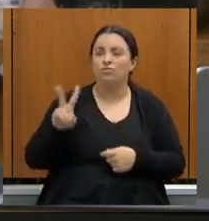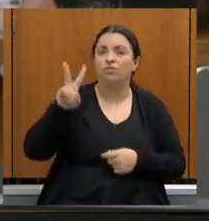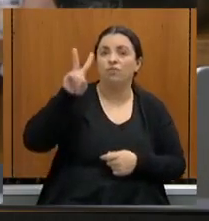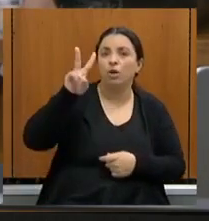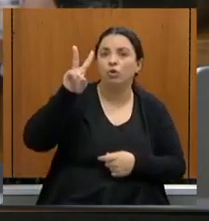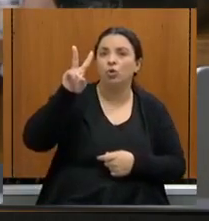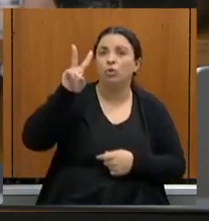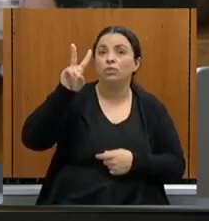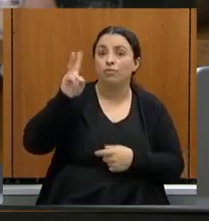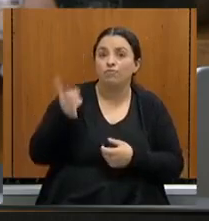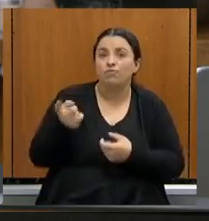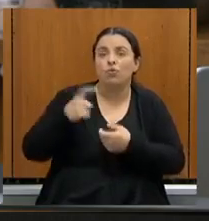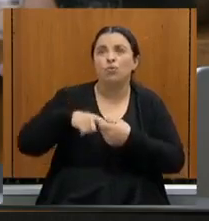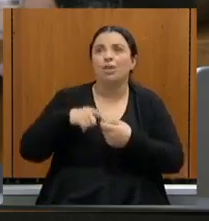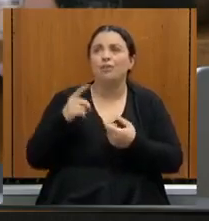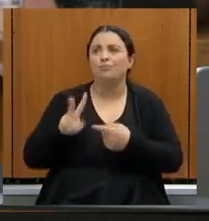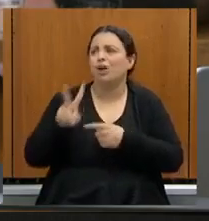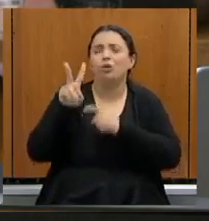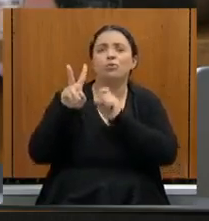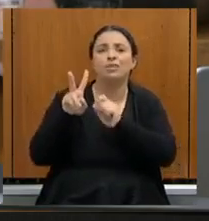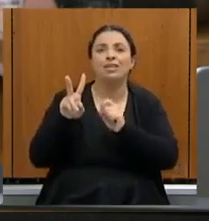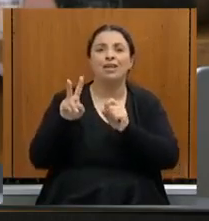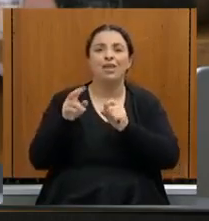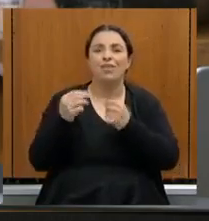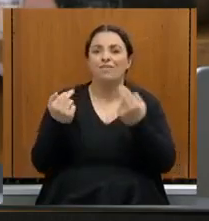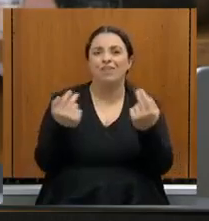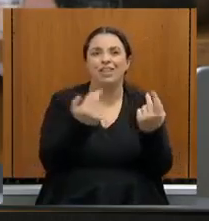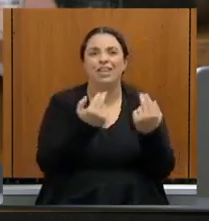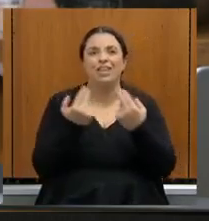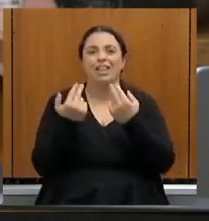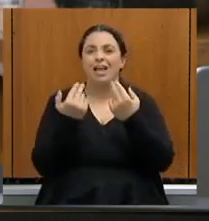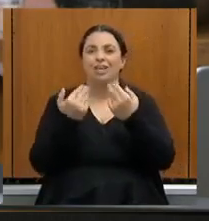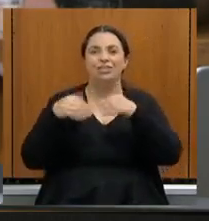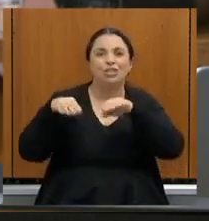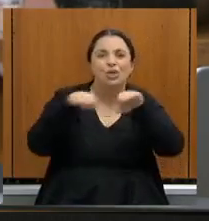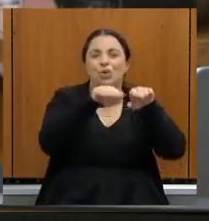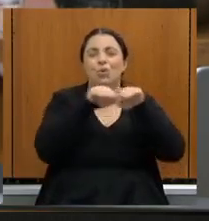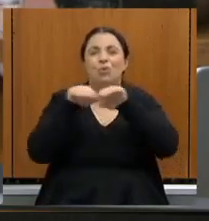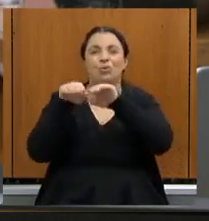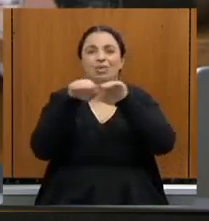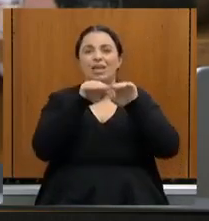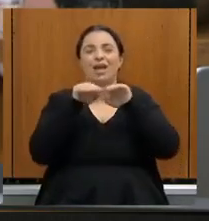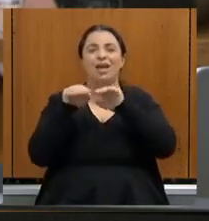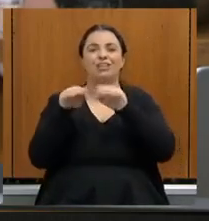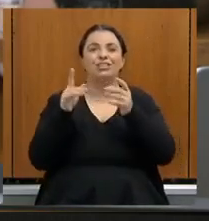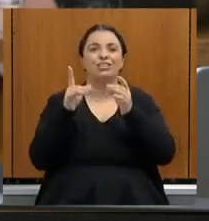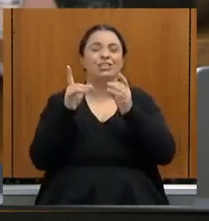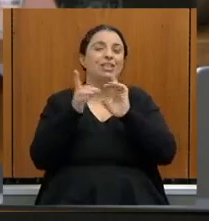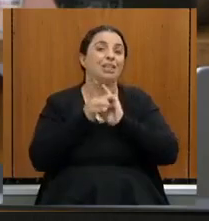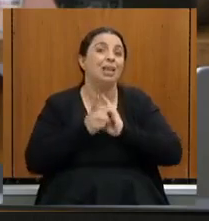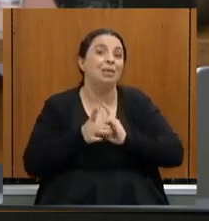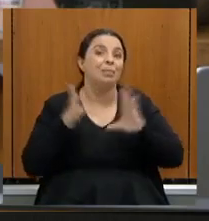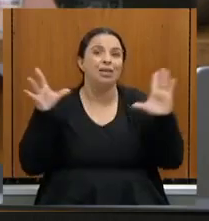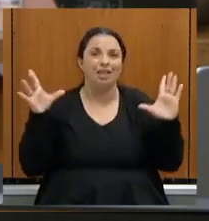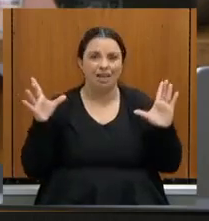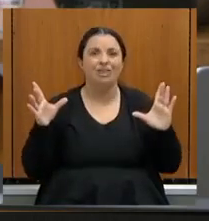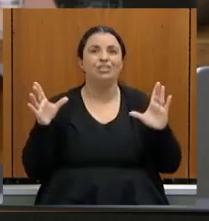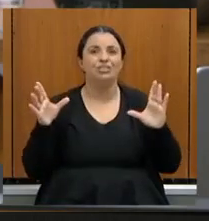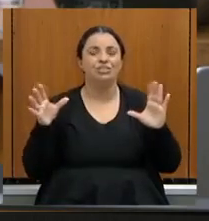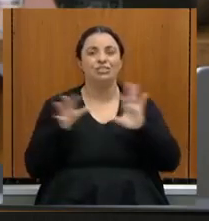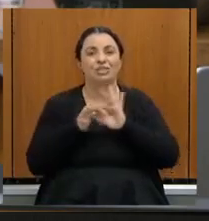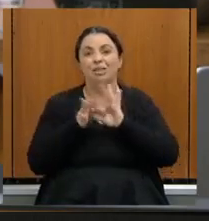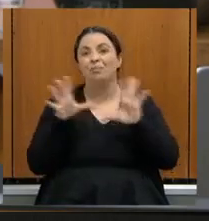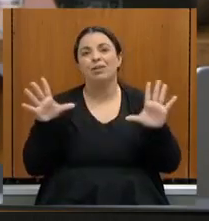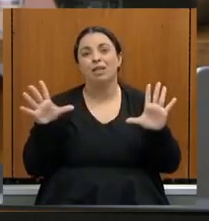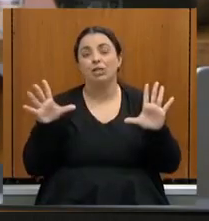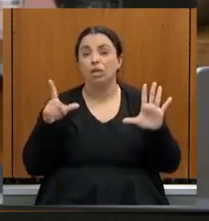fraternidade da igualdade e da liberdade da revolução francesa e que estão na nossa